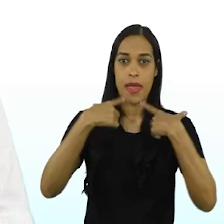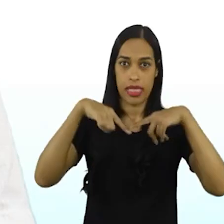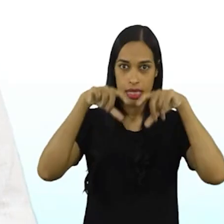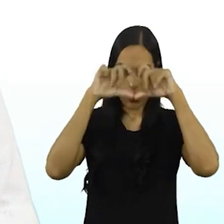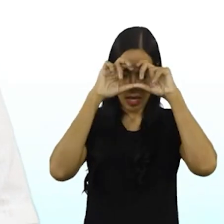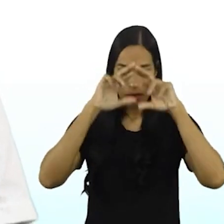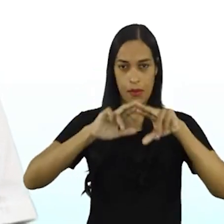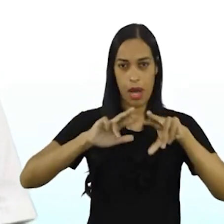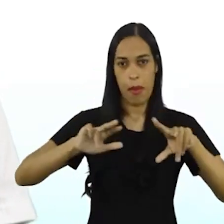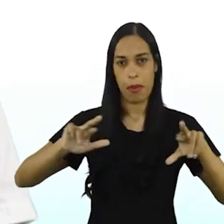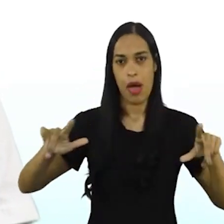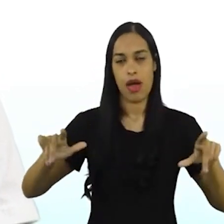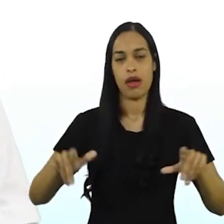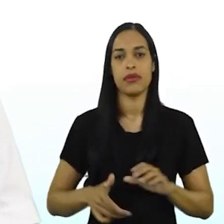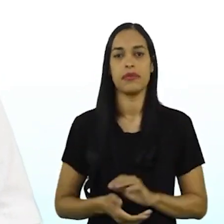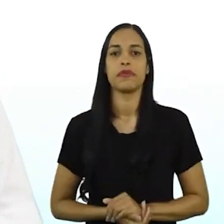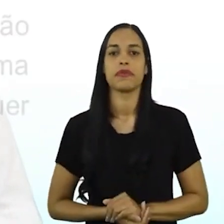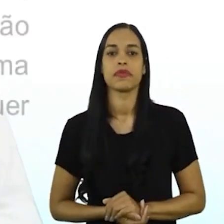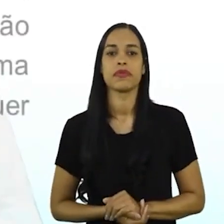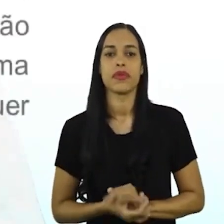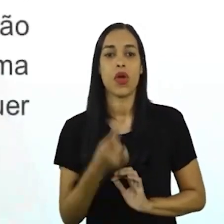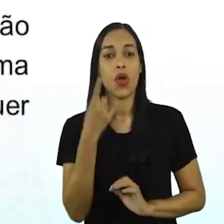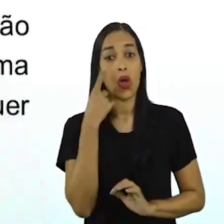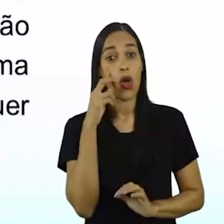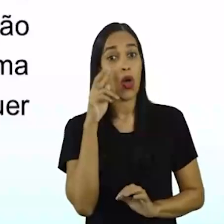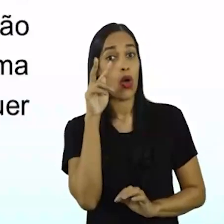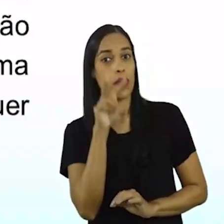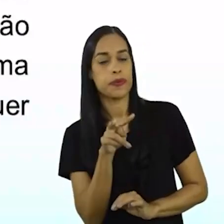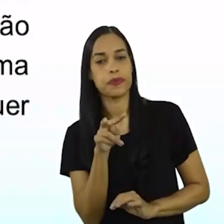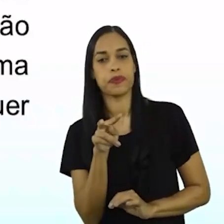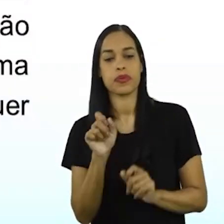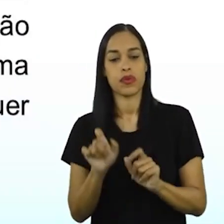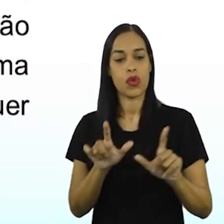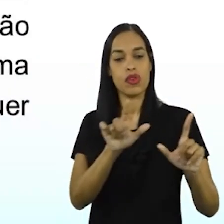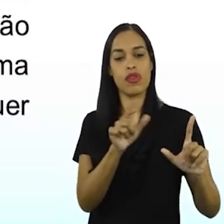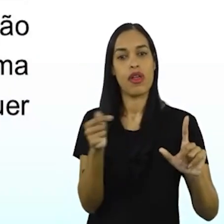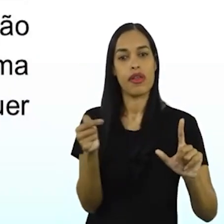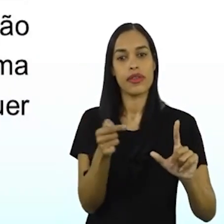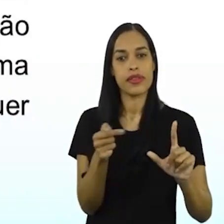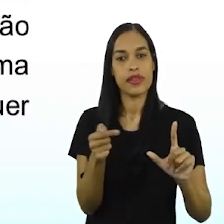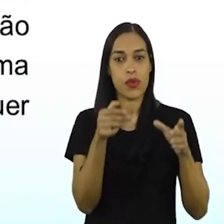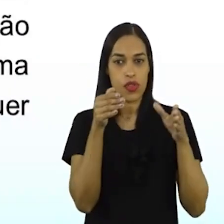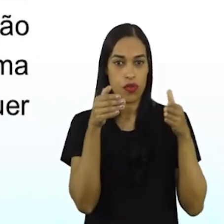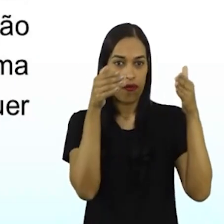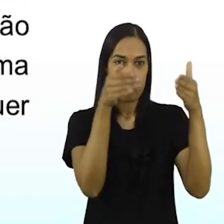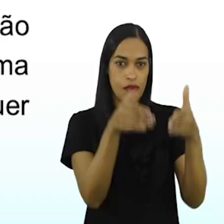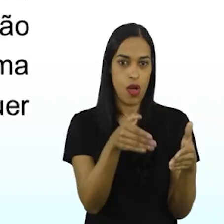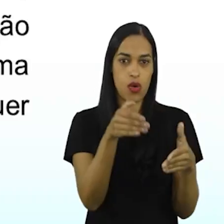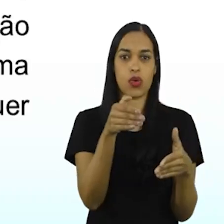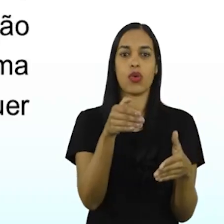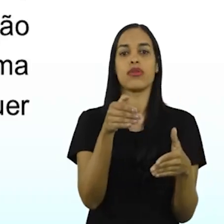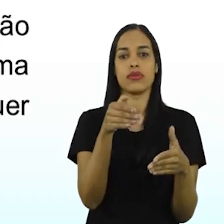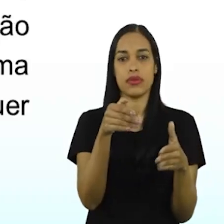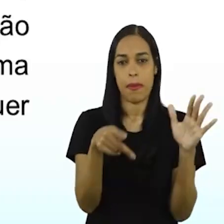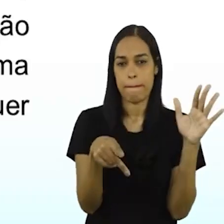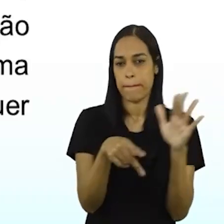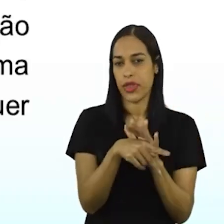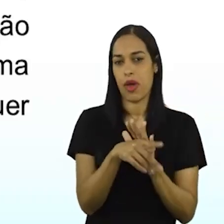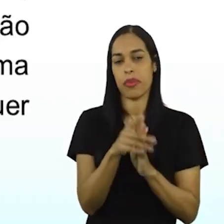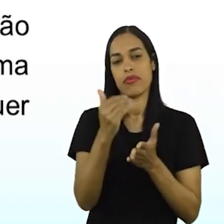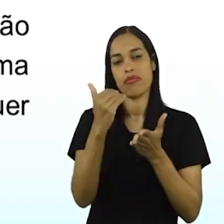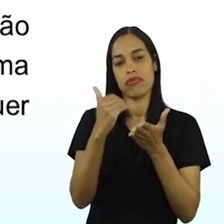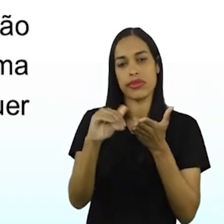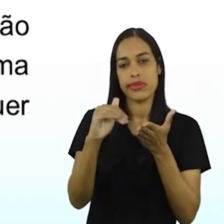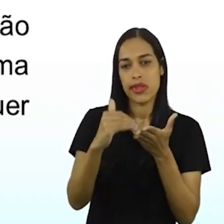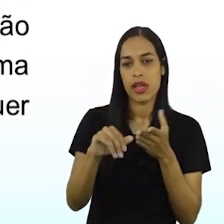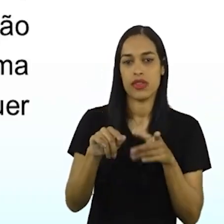metalinguística. Então, dá uma olhada lá, eu coloquei aqui, ó. Olha lá o slide. Quando o foco está voltado para a própria matéria constitutiva da